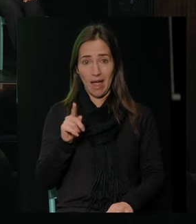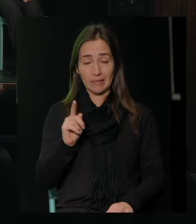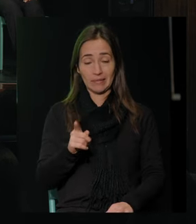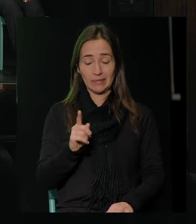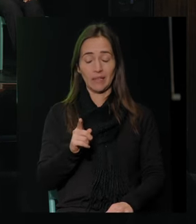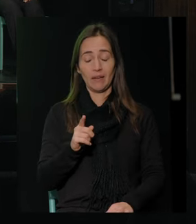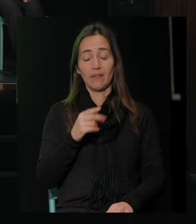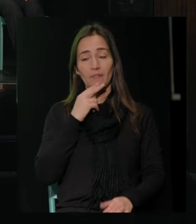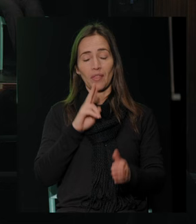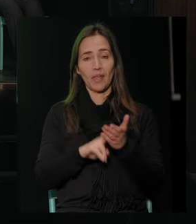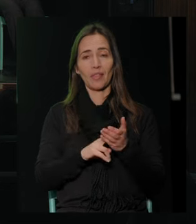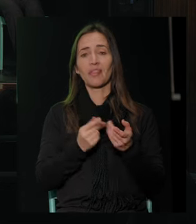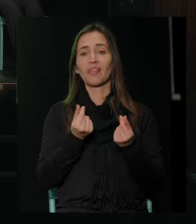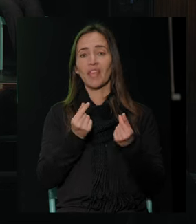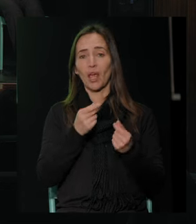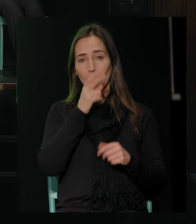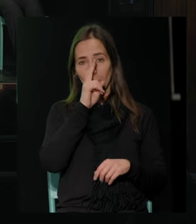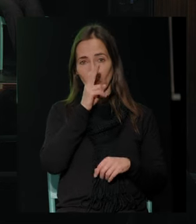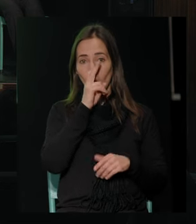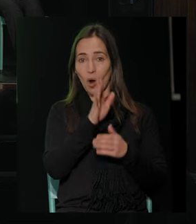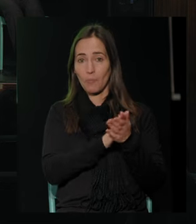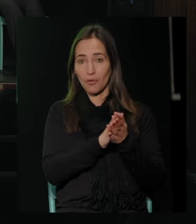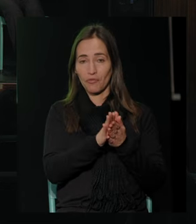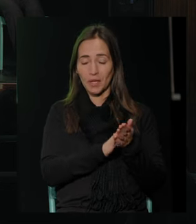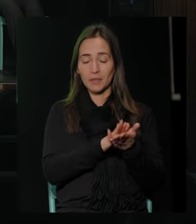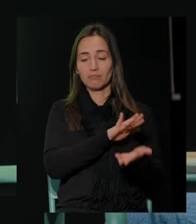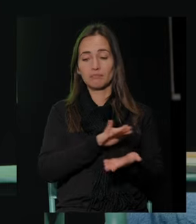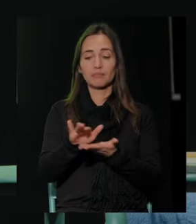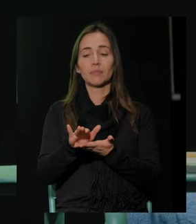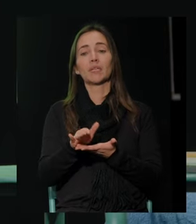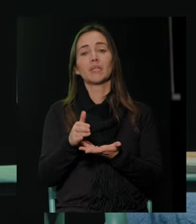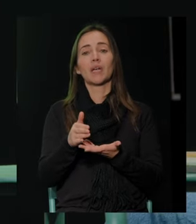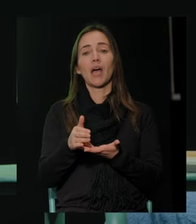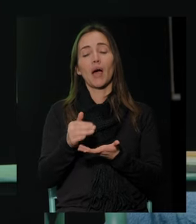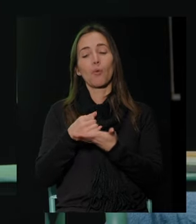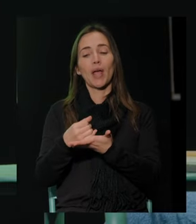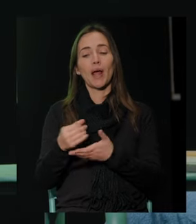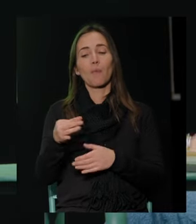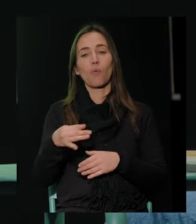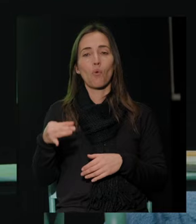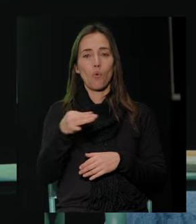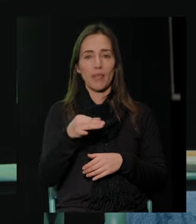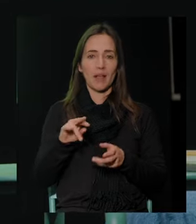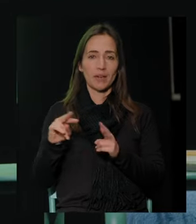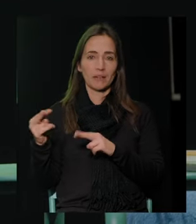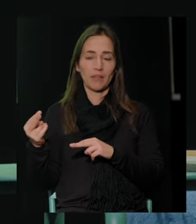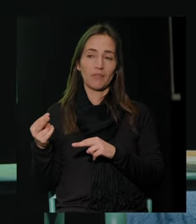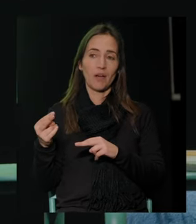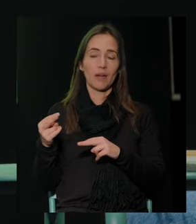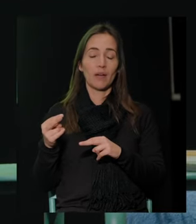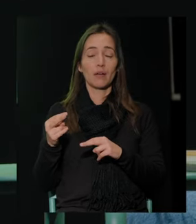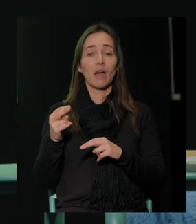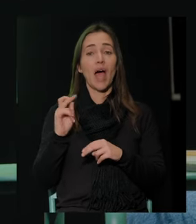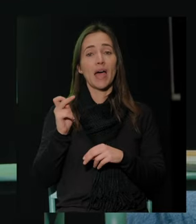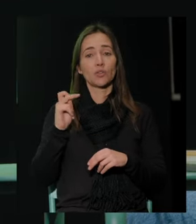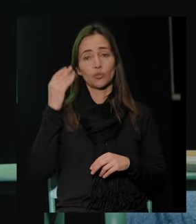lá tudo isso, portanto, eles usam o dinheiro do petróleo para financiar esta moeda alternativa. Foi em todo o Brasil, enfim, foi nos anos Bolsonaro, foi